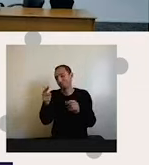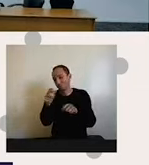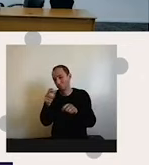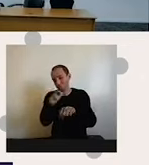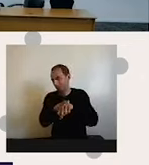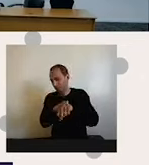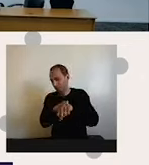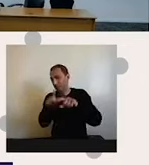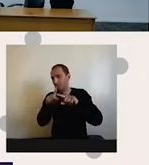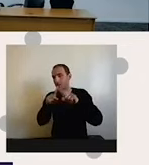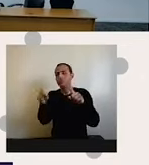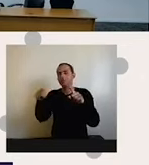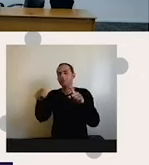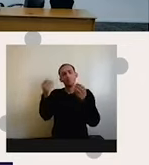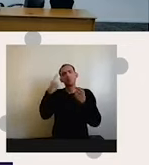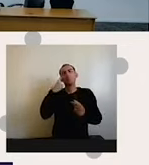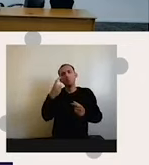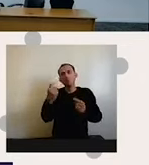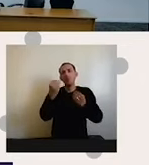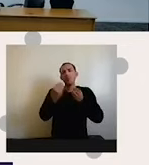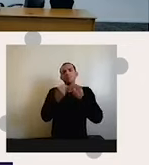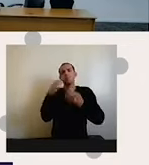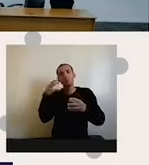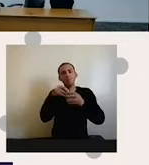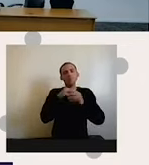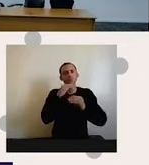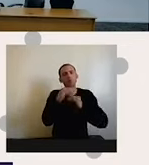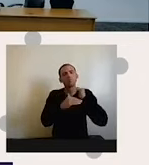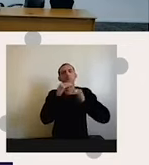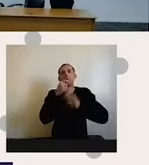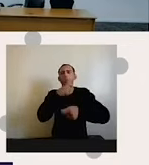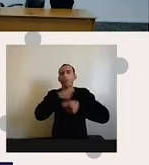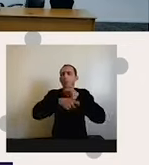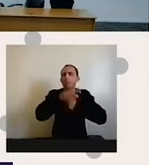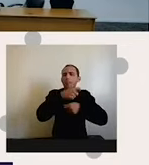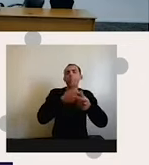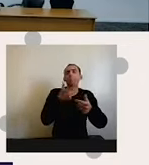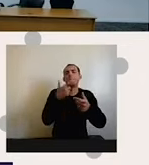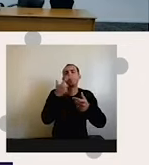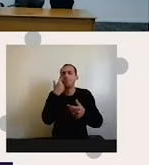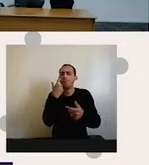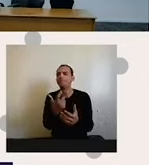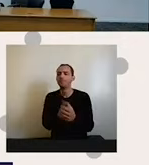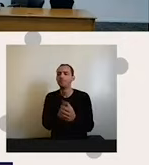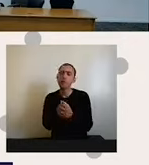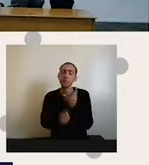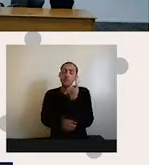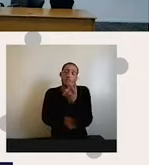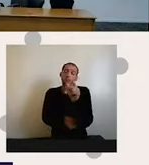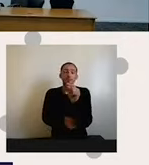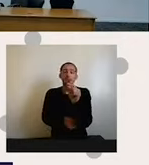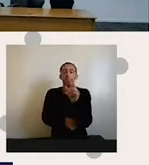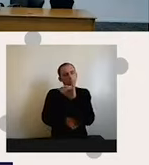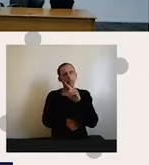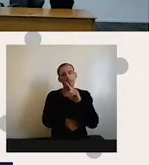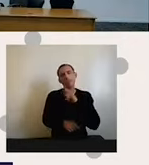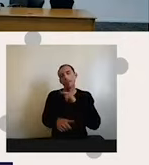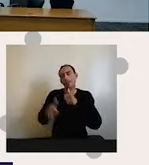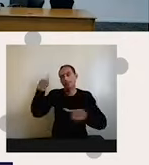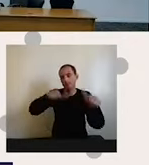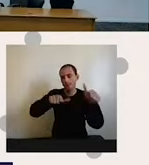simbólicos. Então, nem sempre isso vai ser avaliado como se deve. Bom, nexo